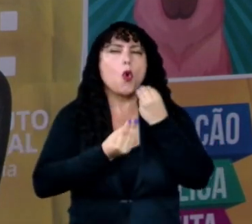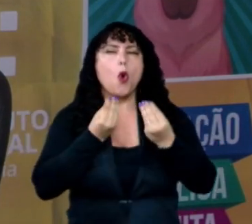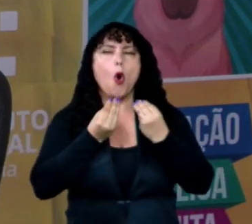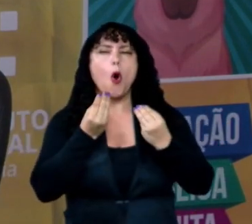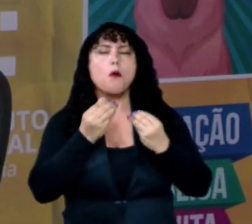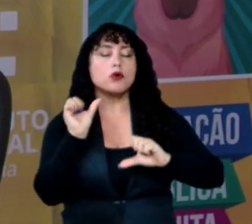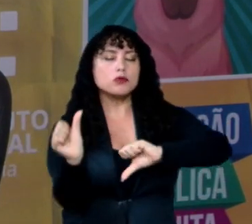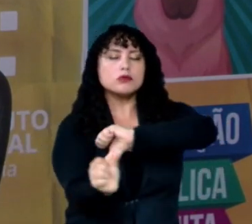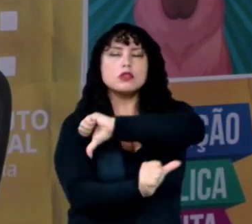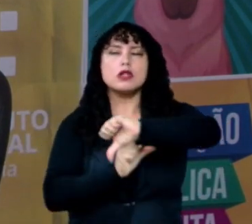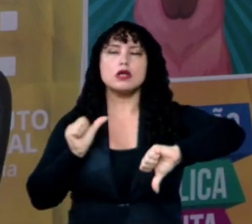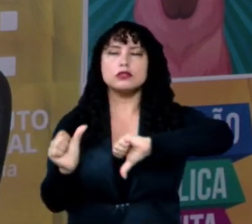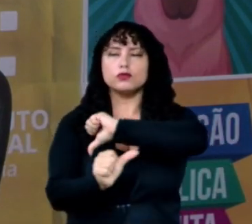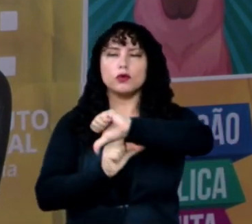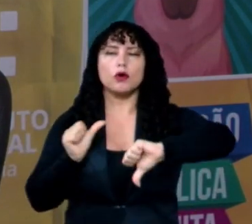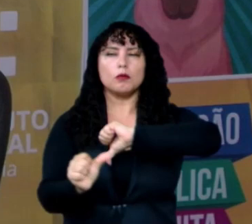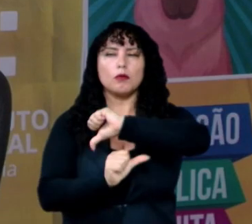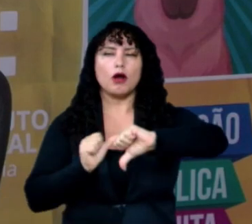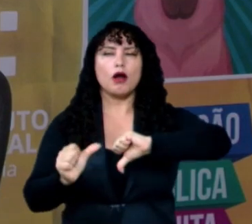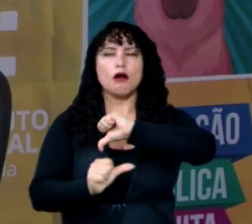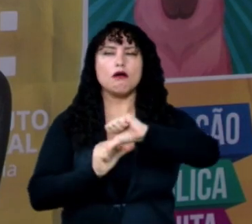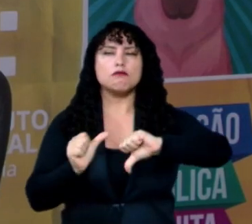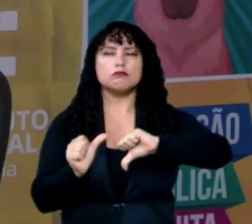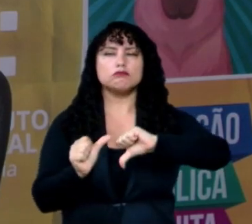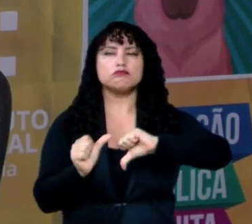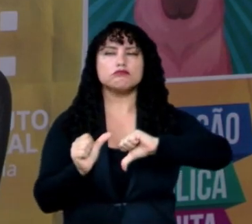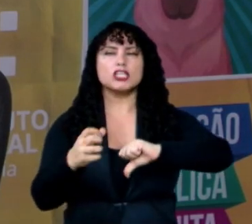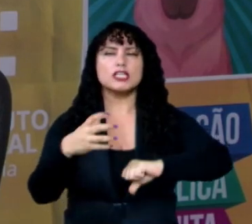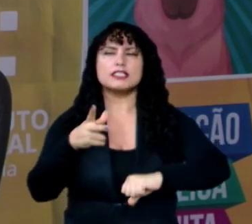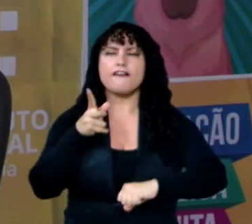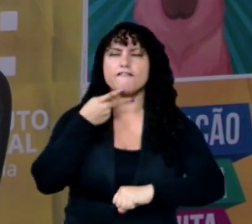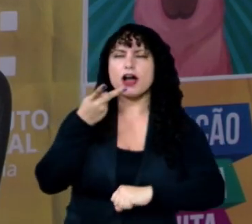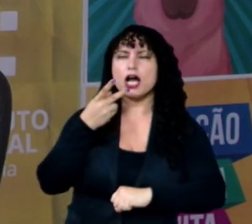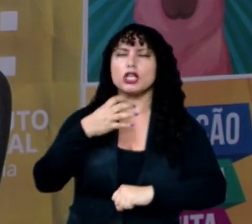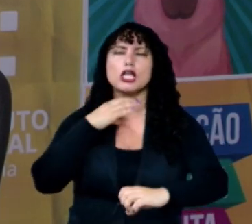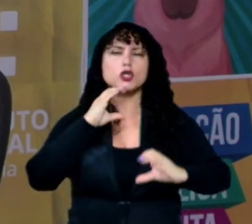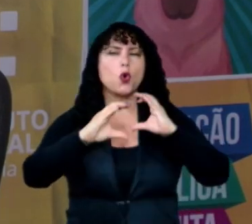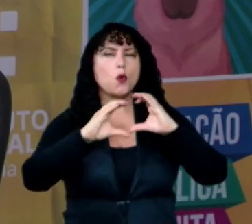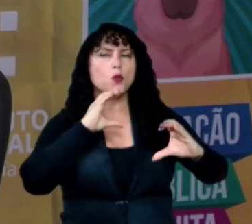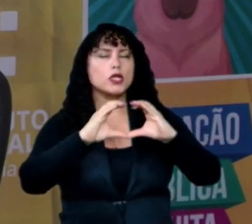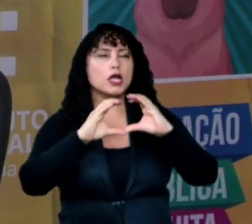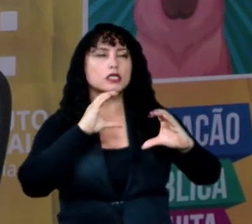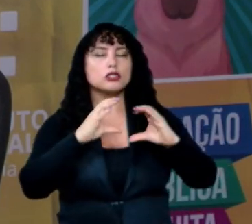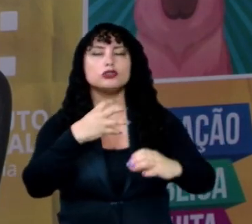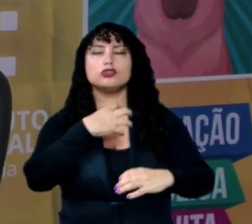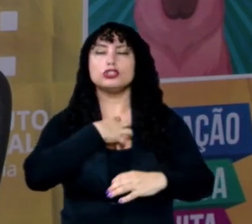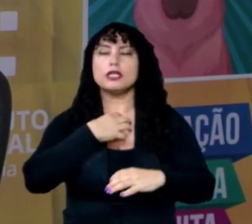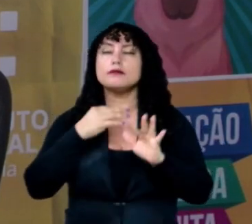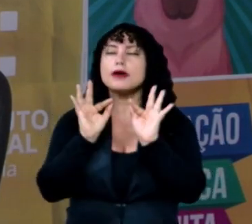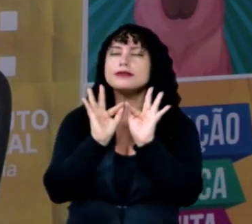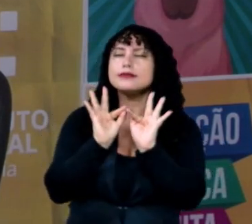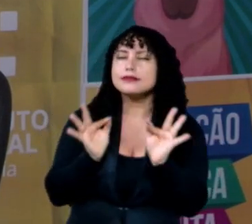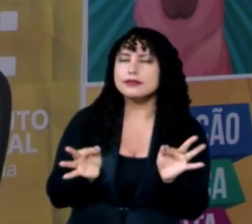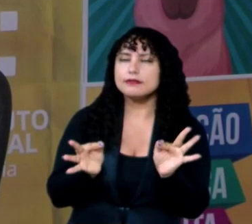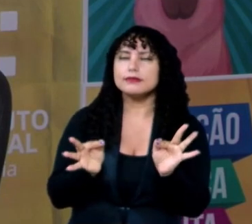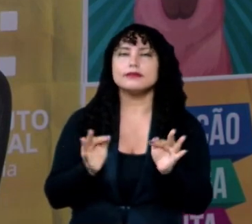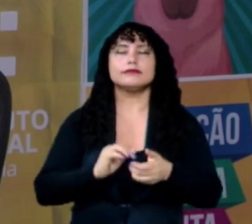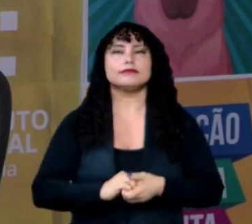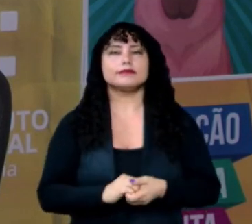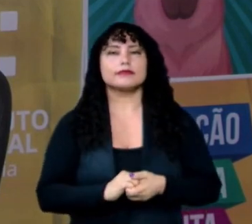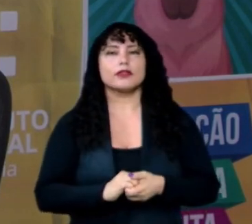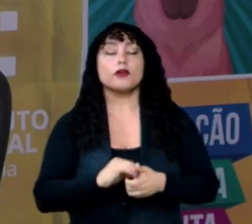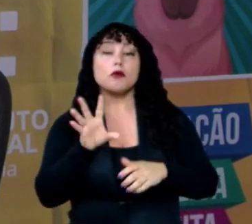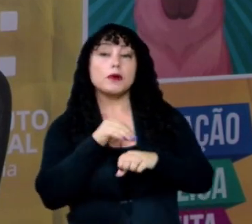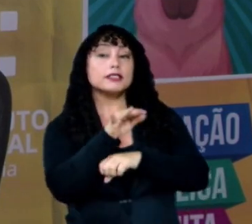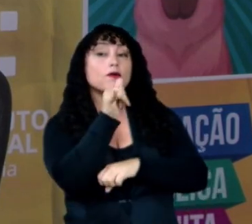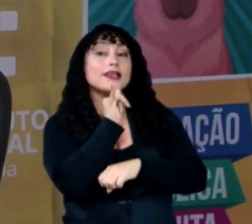transforma essa fala, essa comunicação de uma forma mais simples, né? Então, eu vou